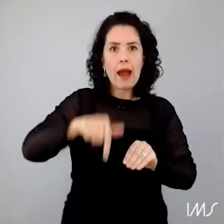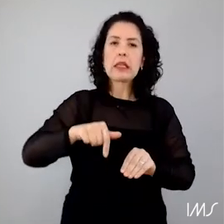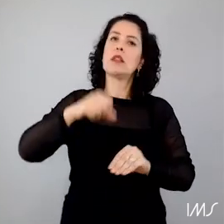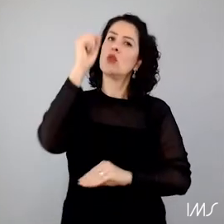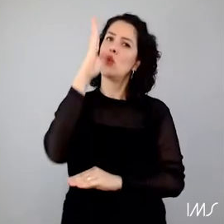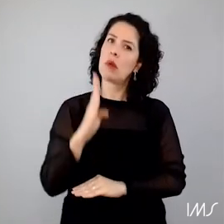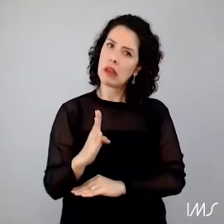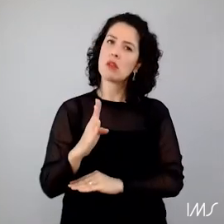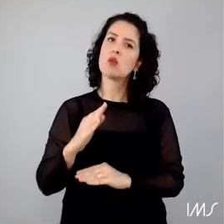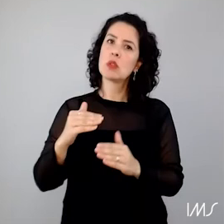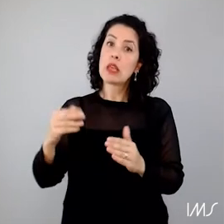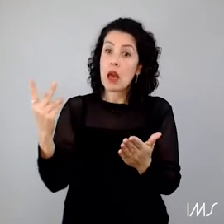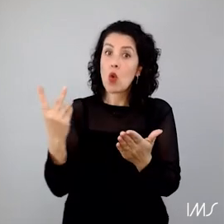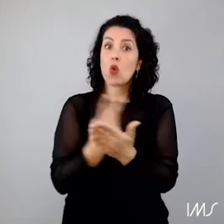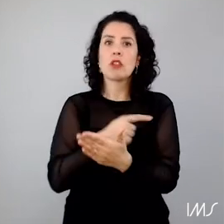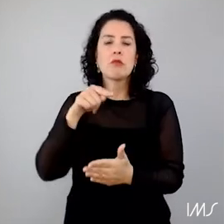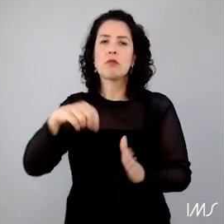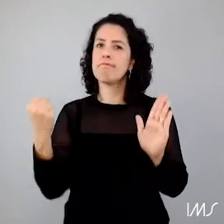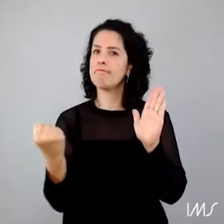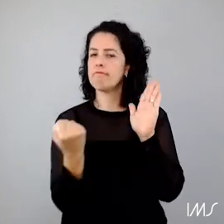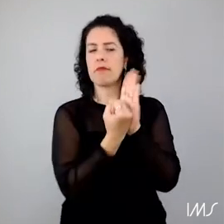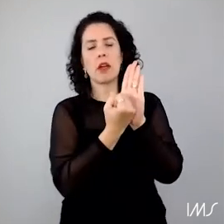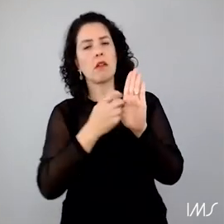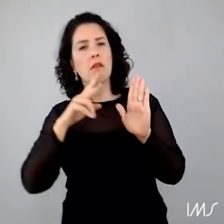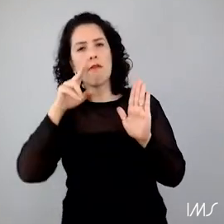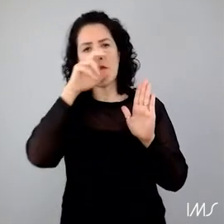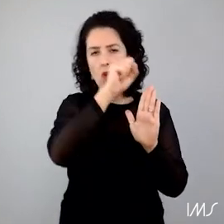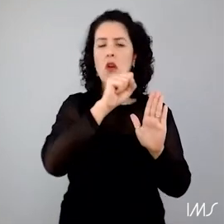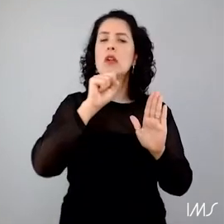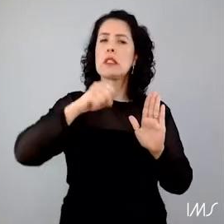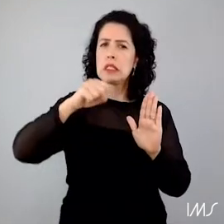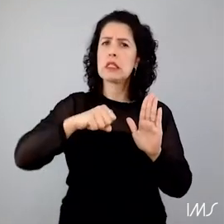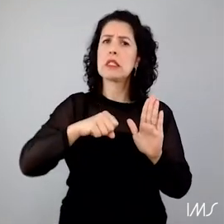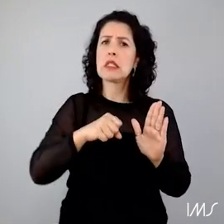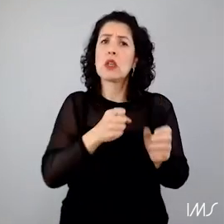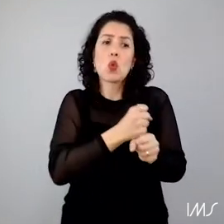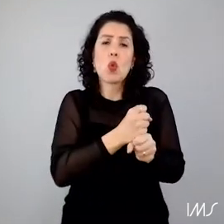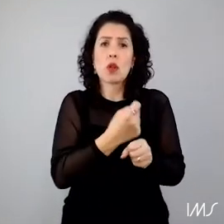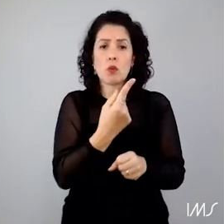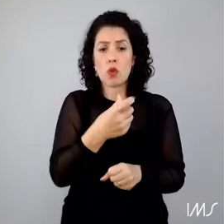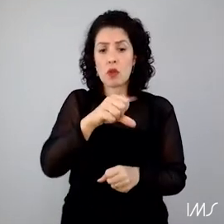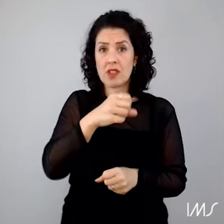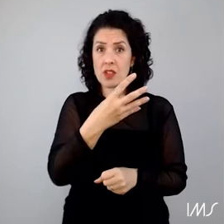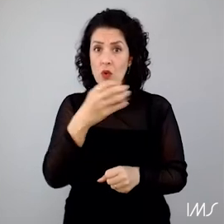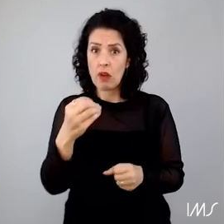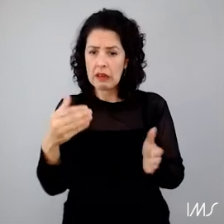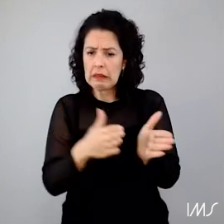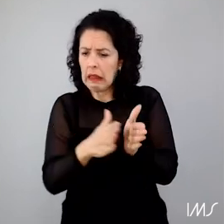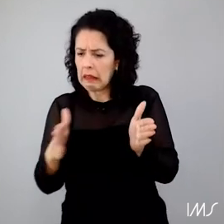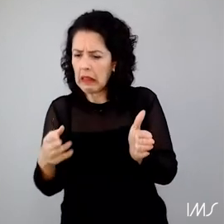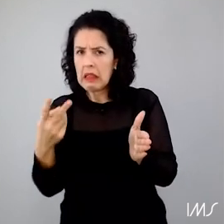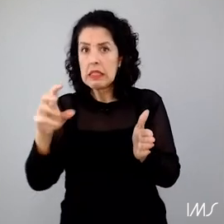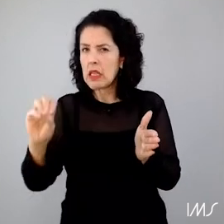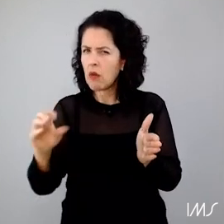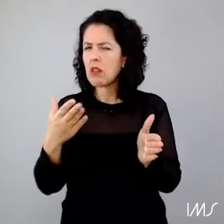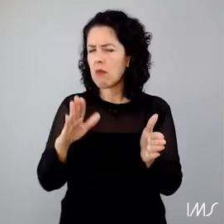e no pós-guerra, é um marco muito forte, né, na década de 40 e 50, e tem desdobramentos